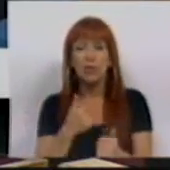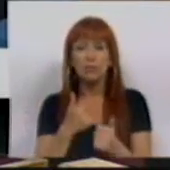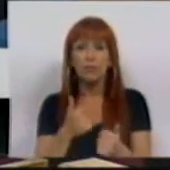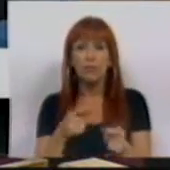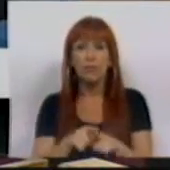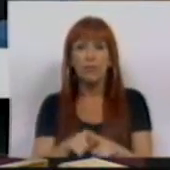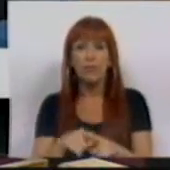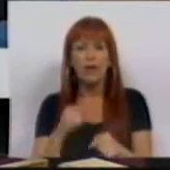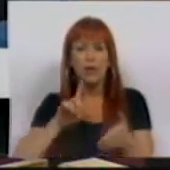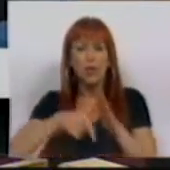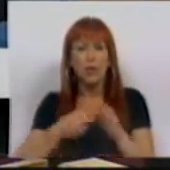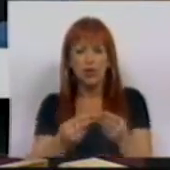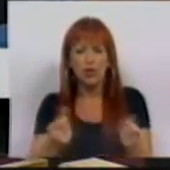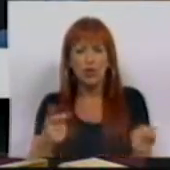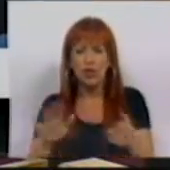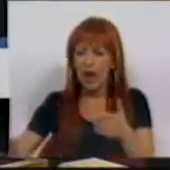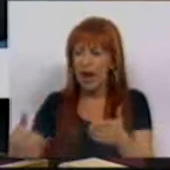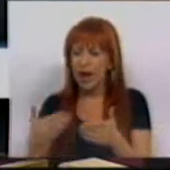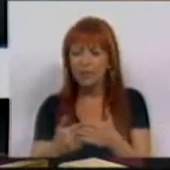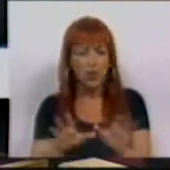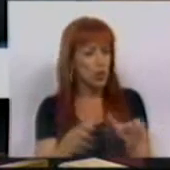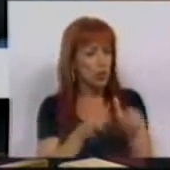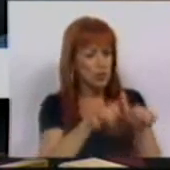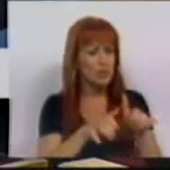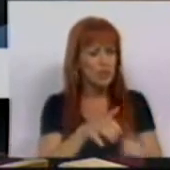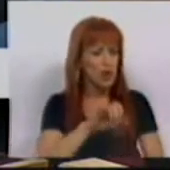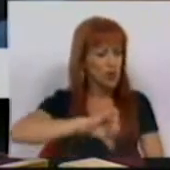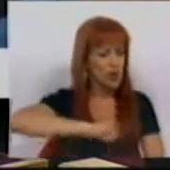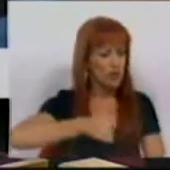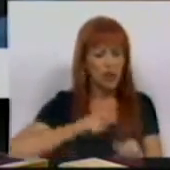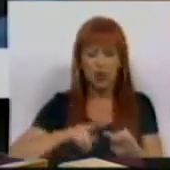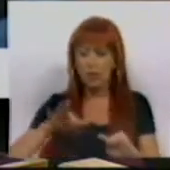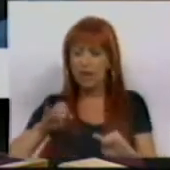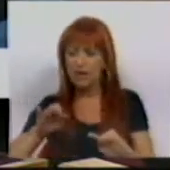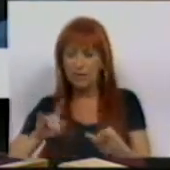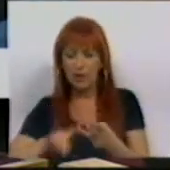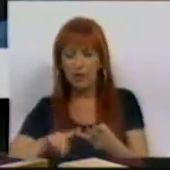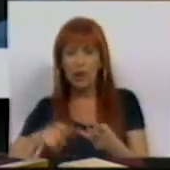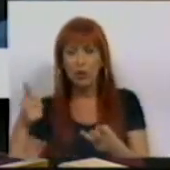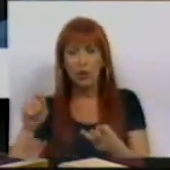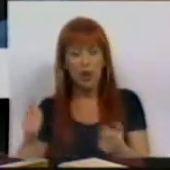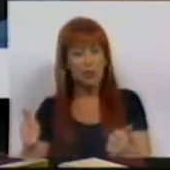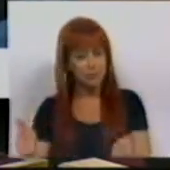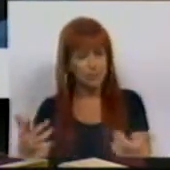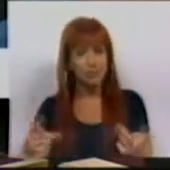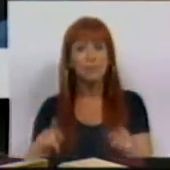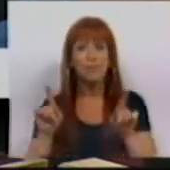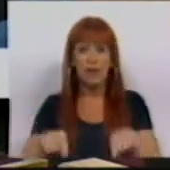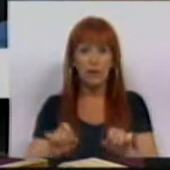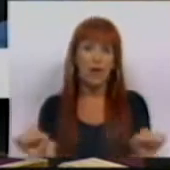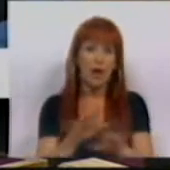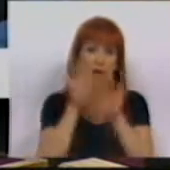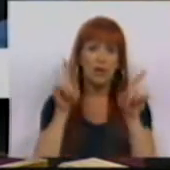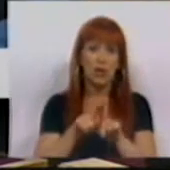apreço os projetos de resolução apresentados pelos grupos parlamentares dos Verdes, do PCP e do Bloco de Esquerda. E são, claro